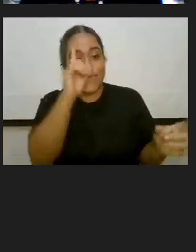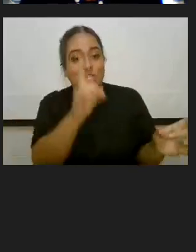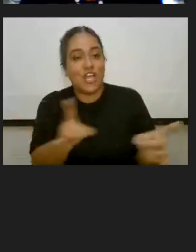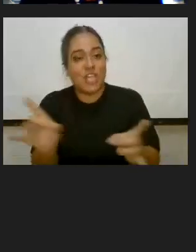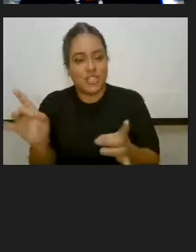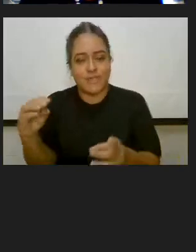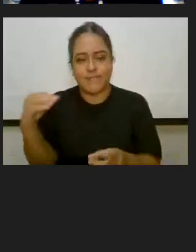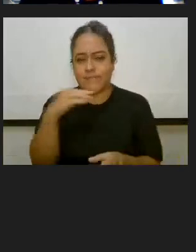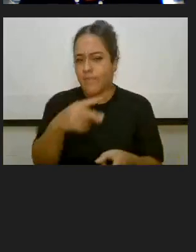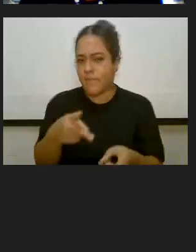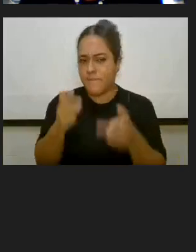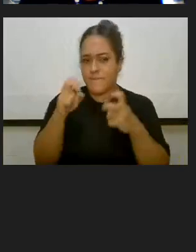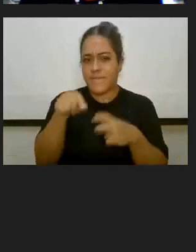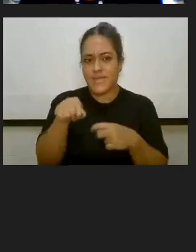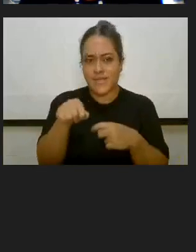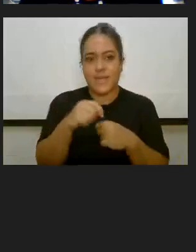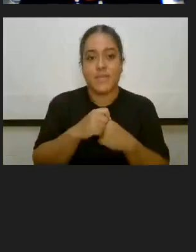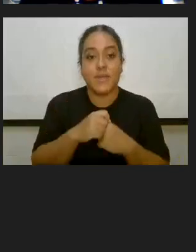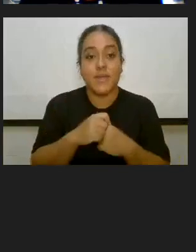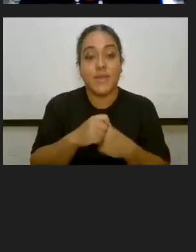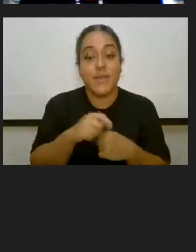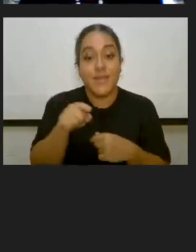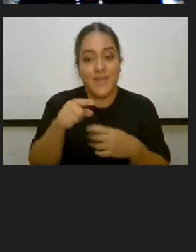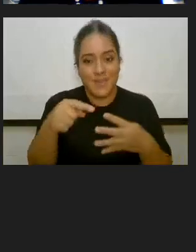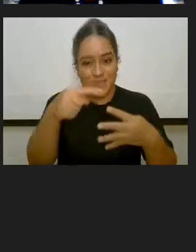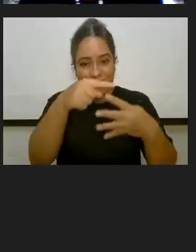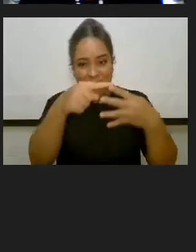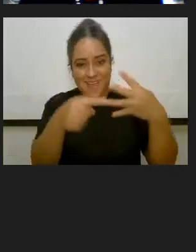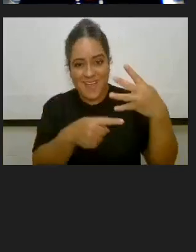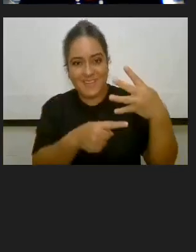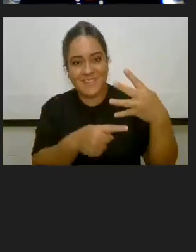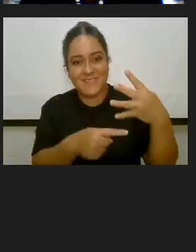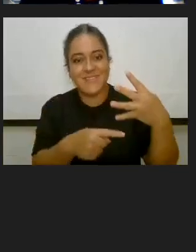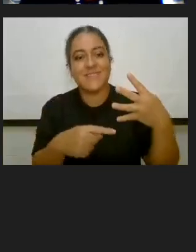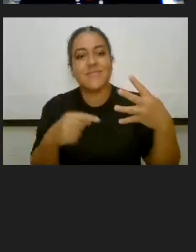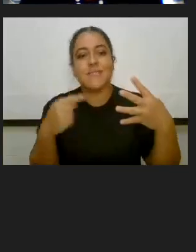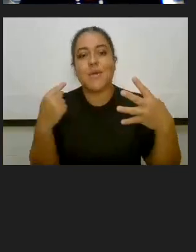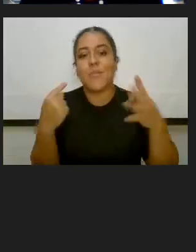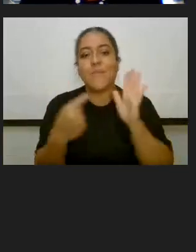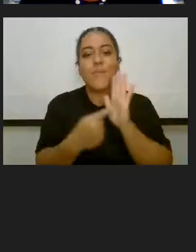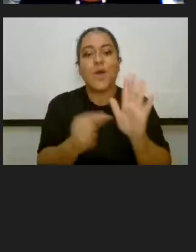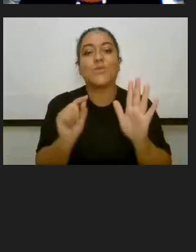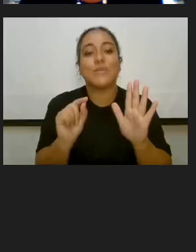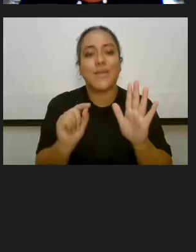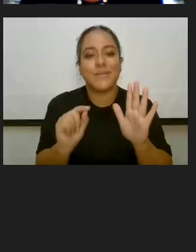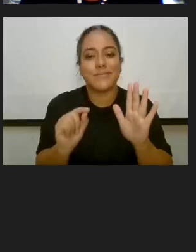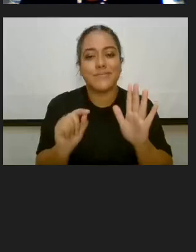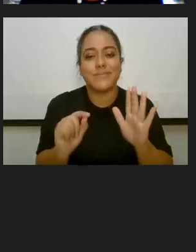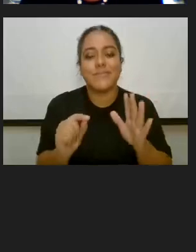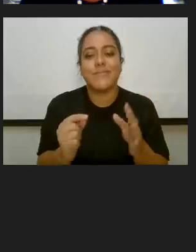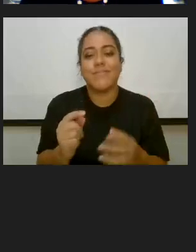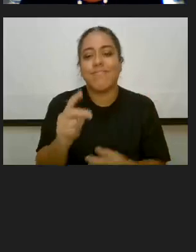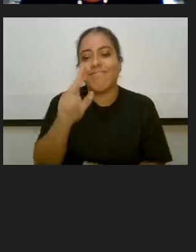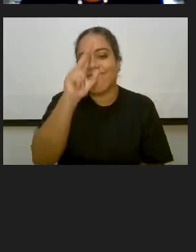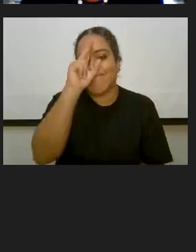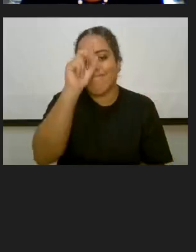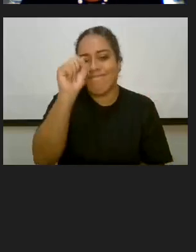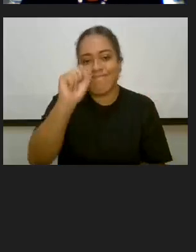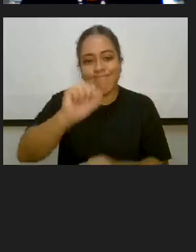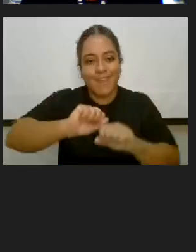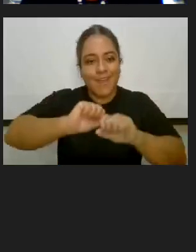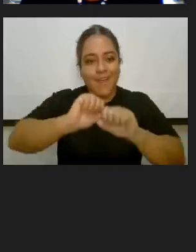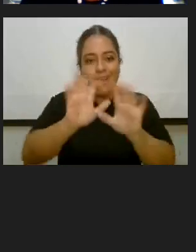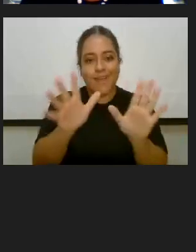perceber que esses 4, eles aparecem de maneira muito clara,